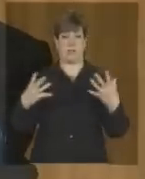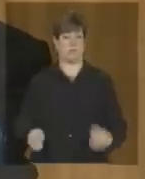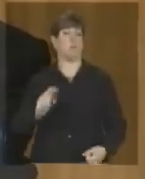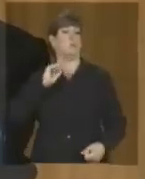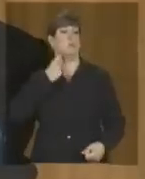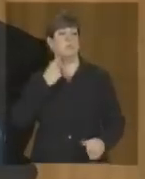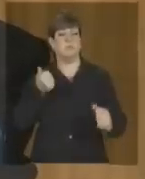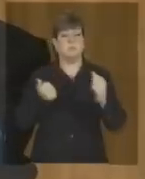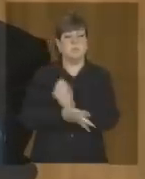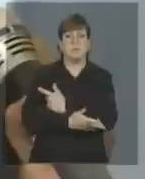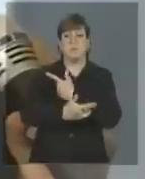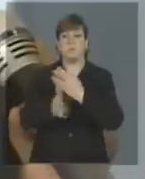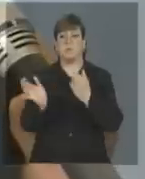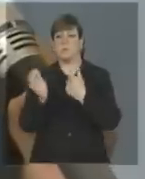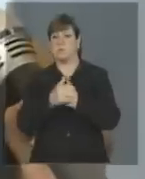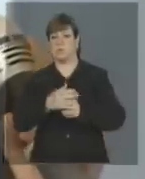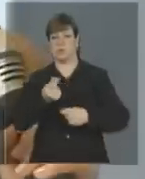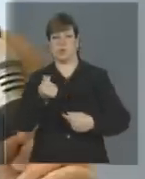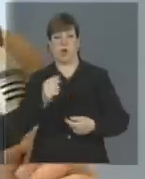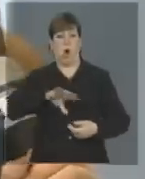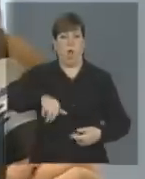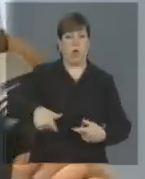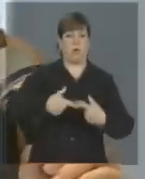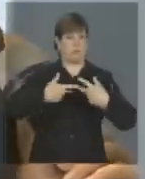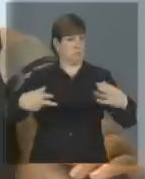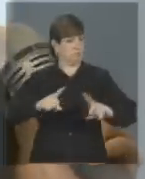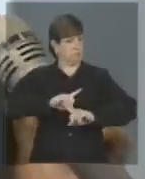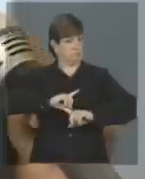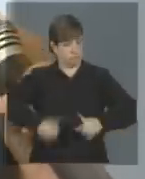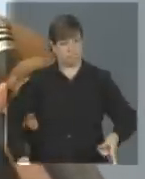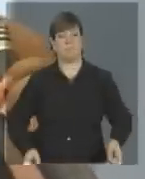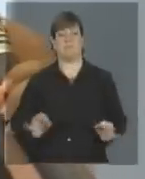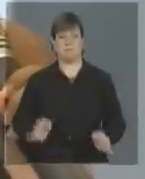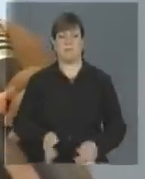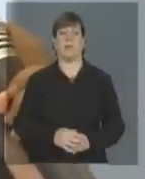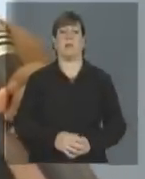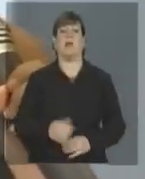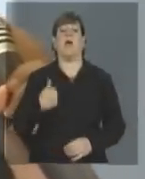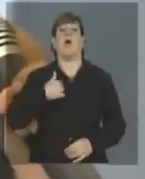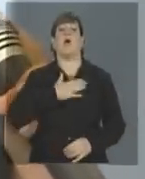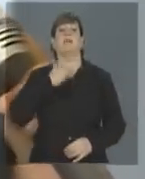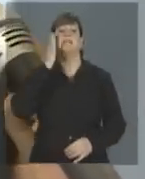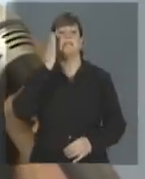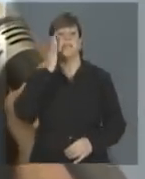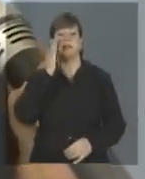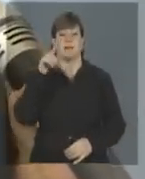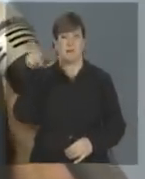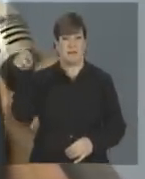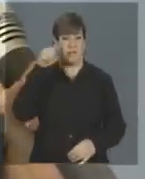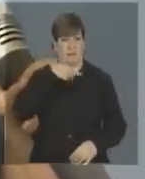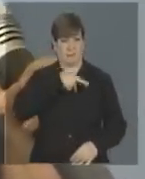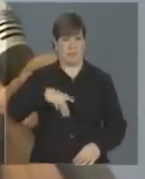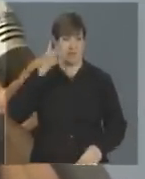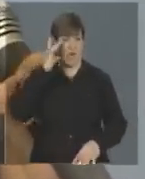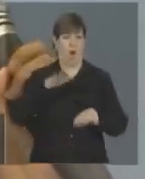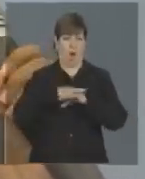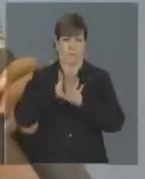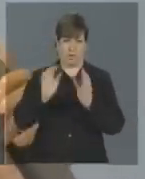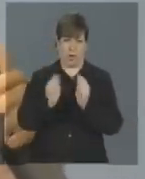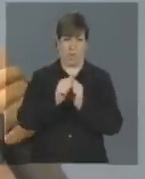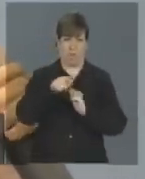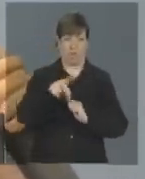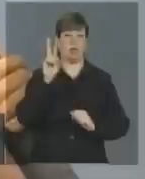corrupção, atos de desvios e de irregularidades. Eu gostaria de saber se ela conversou com a senhora algo a respeito de, além